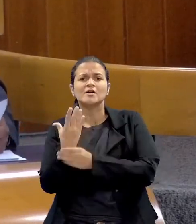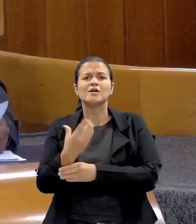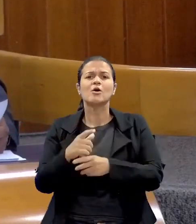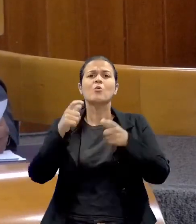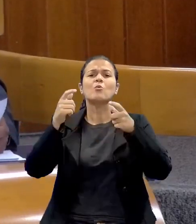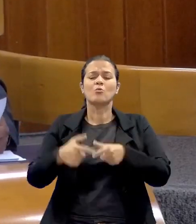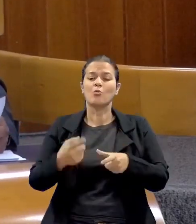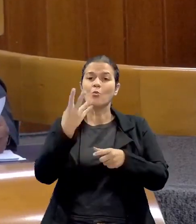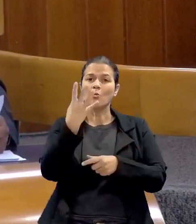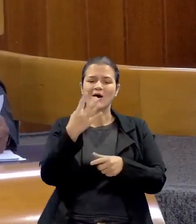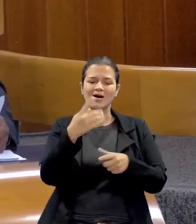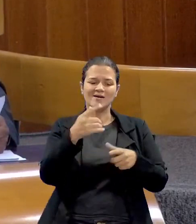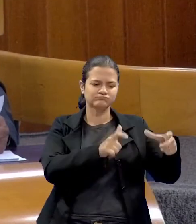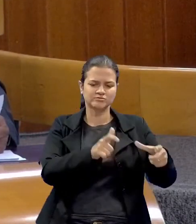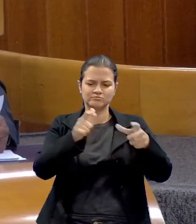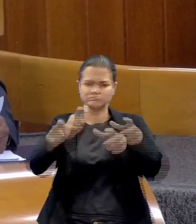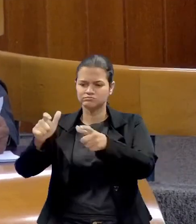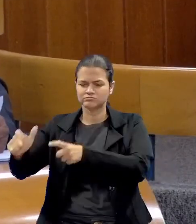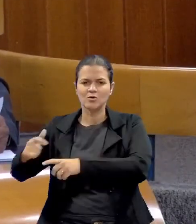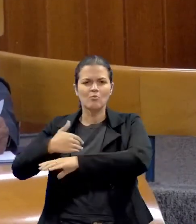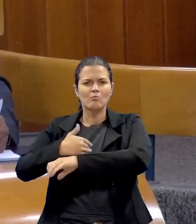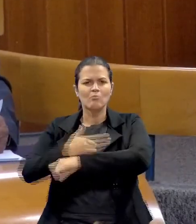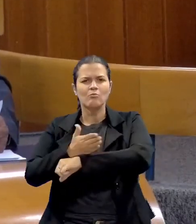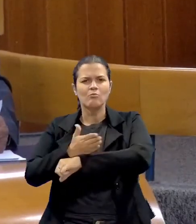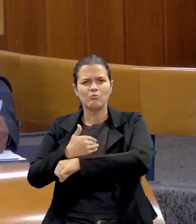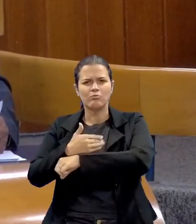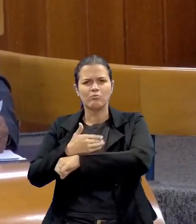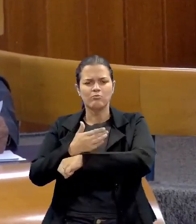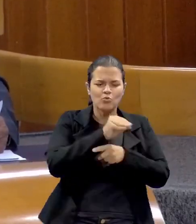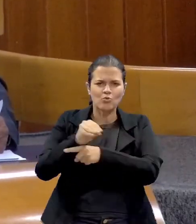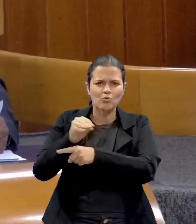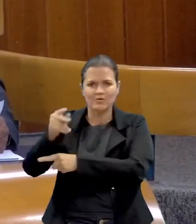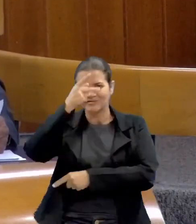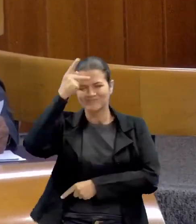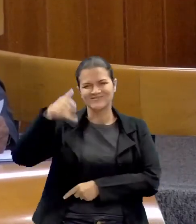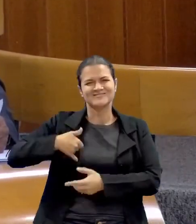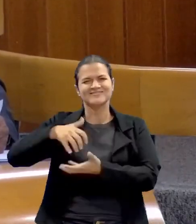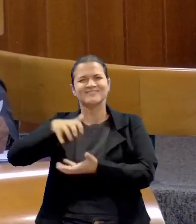dias, para que nós pudéssemos colocar as